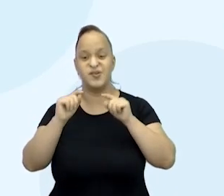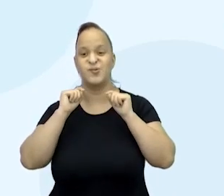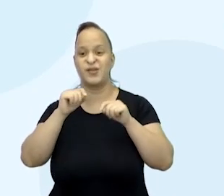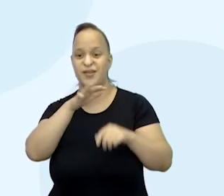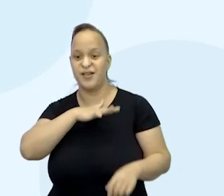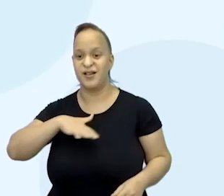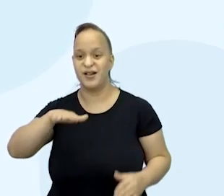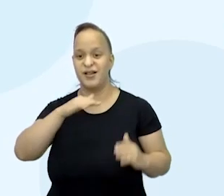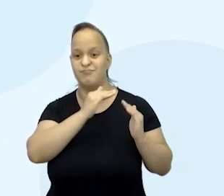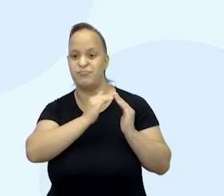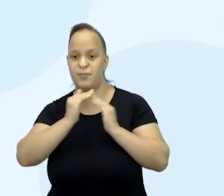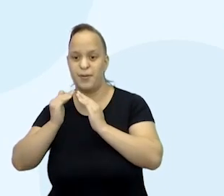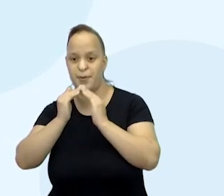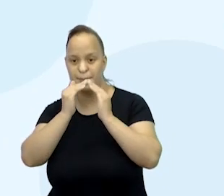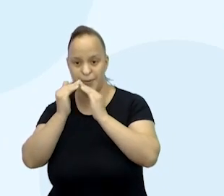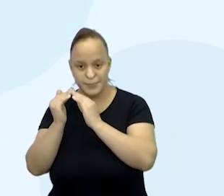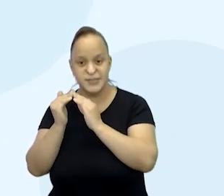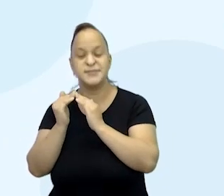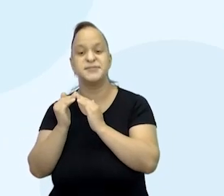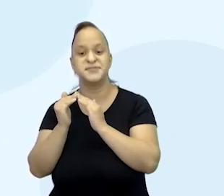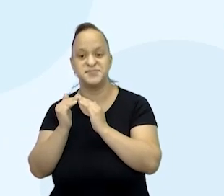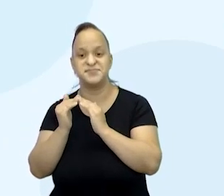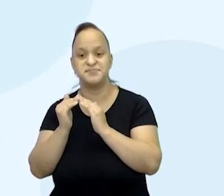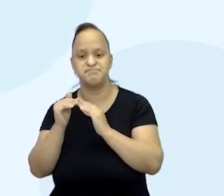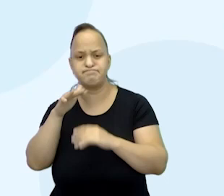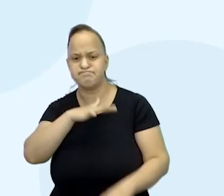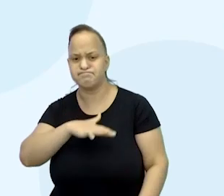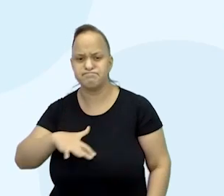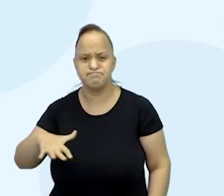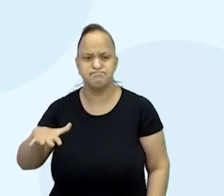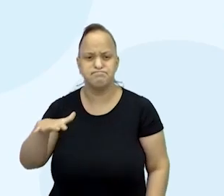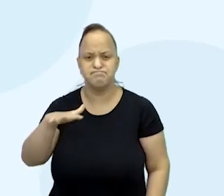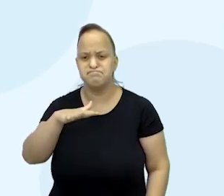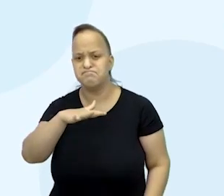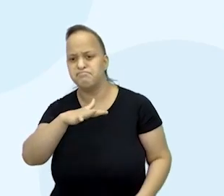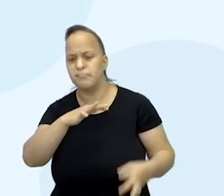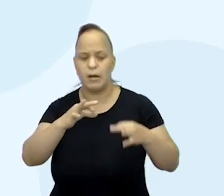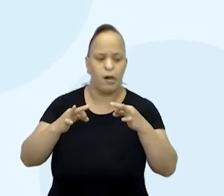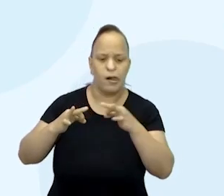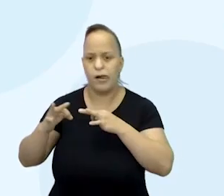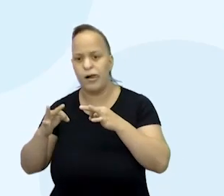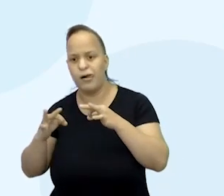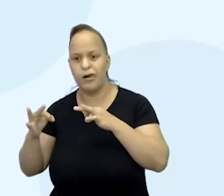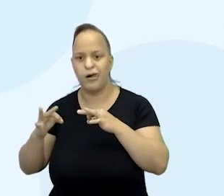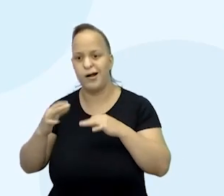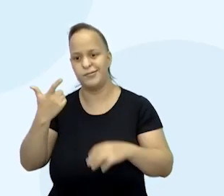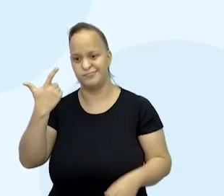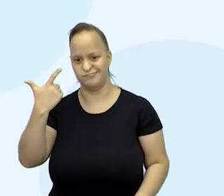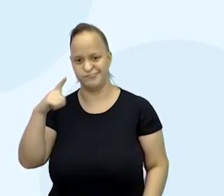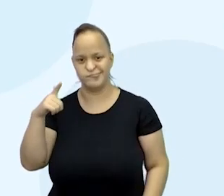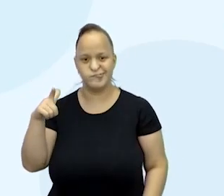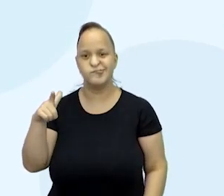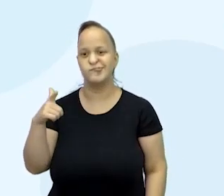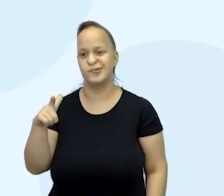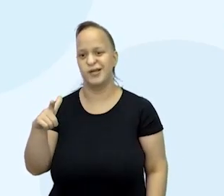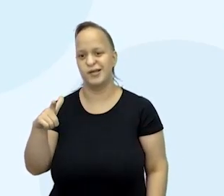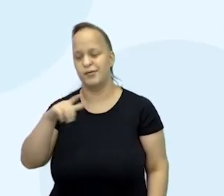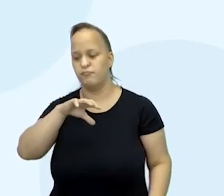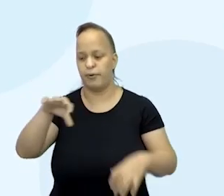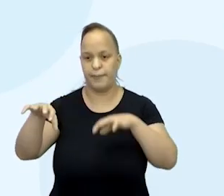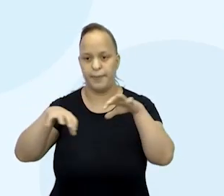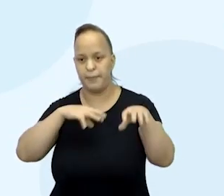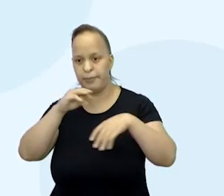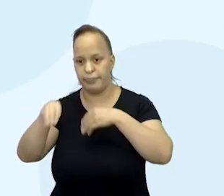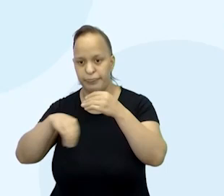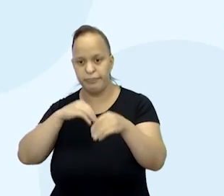de Paraisópolis e a gente percebe que é uma região mais desorganizada, tá? Densamente povoada,